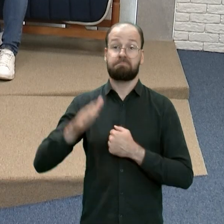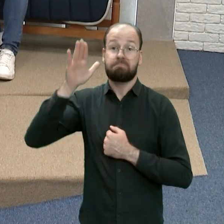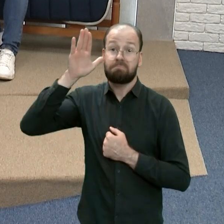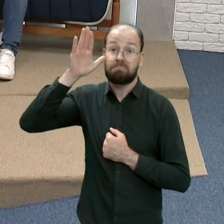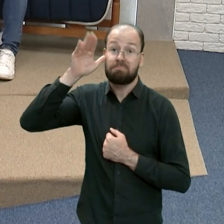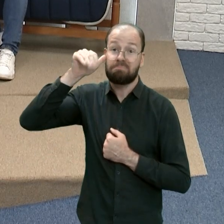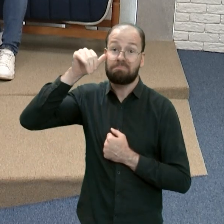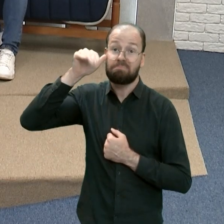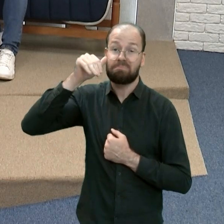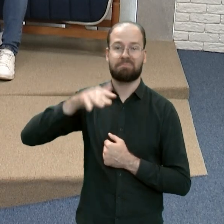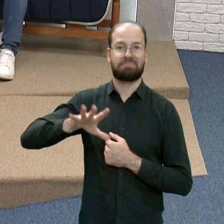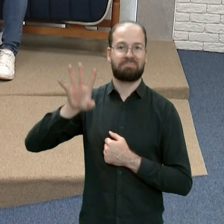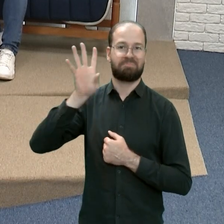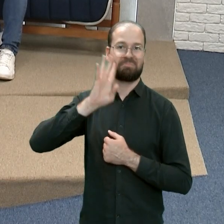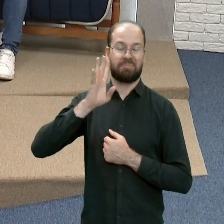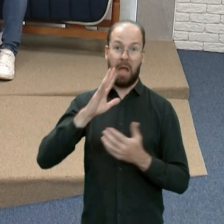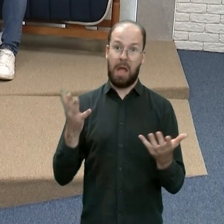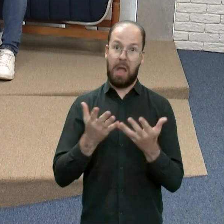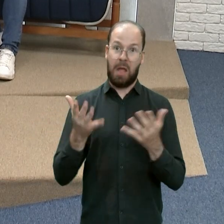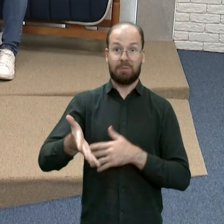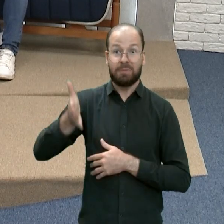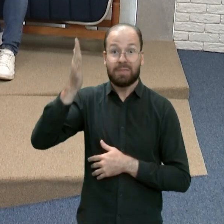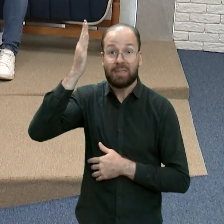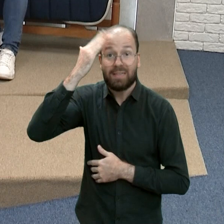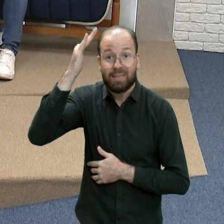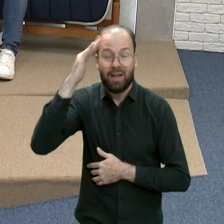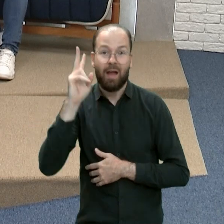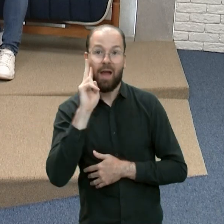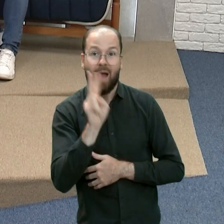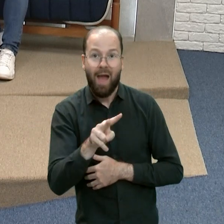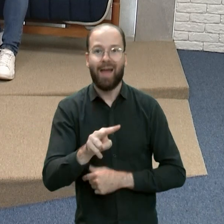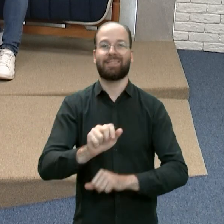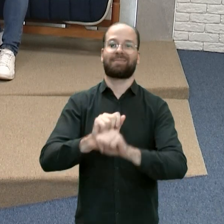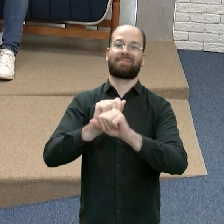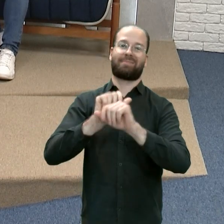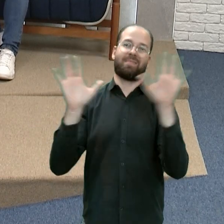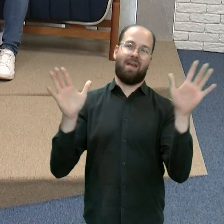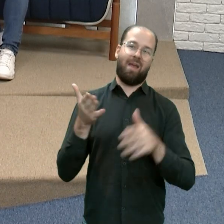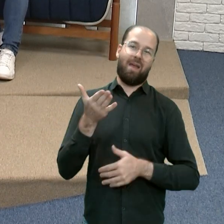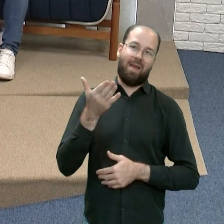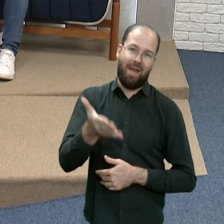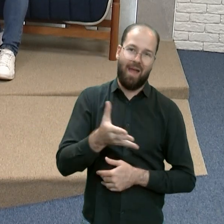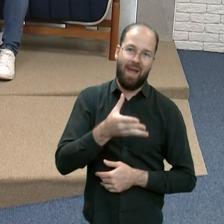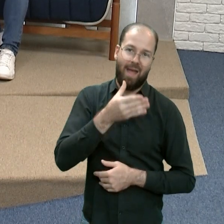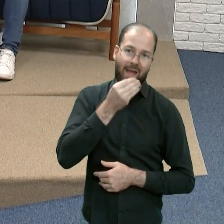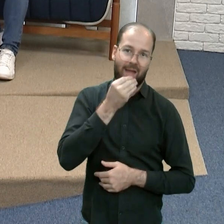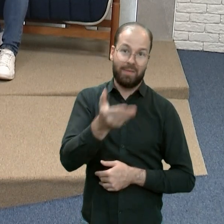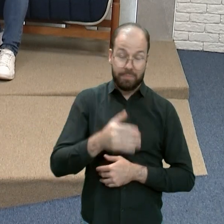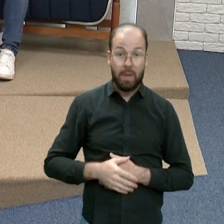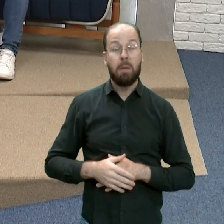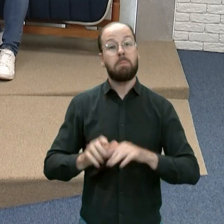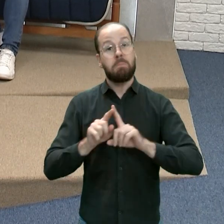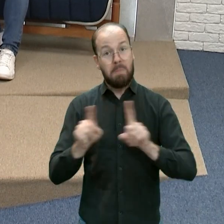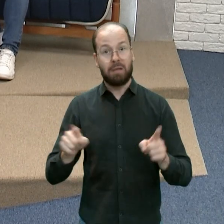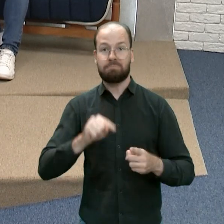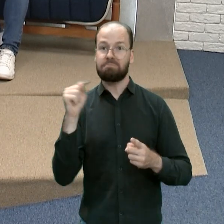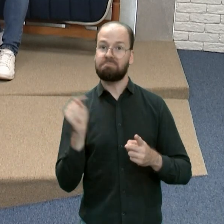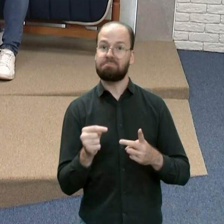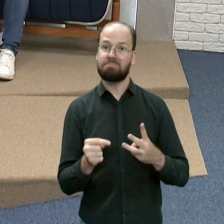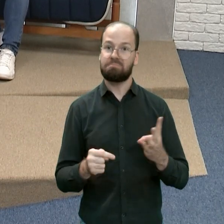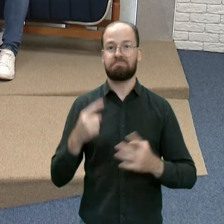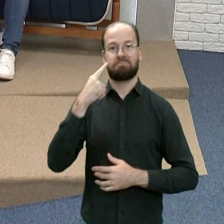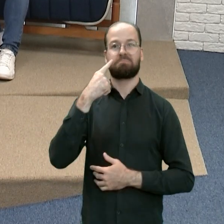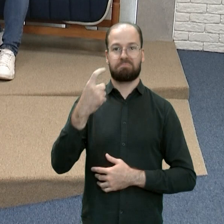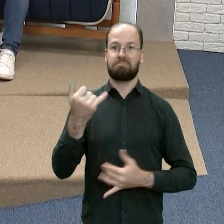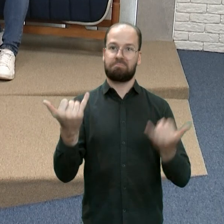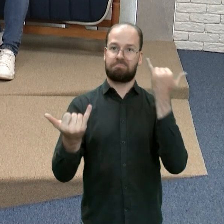Curiosidade já foi embora. A gente já viu aí então como é que funciona. Mas muitas coisas ainda para a gente saber. Algo